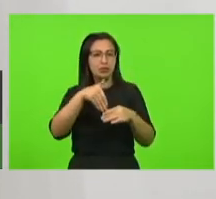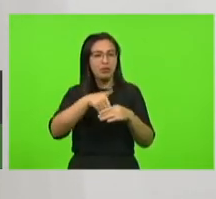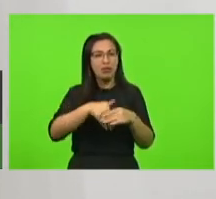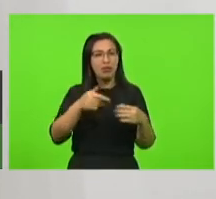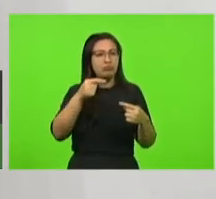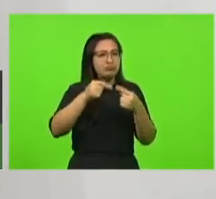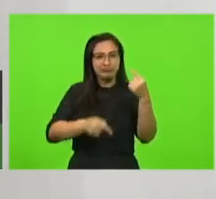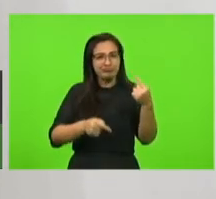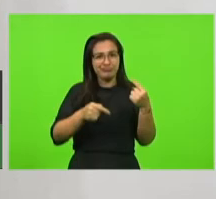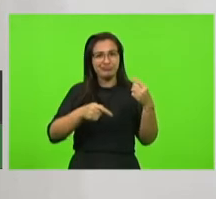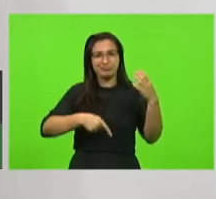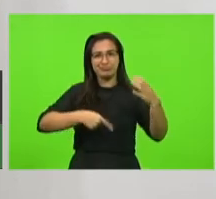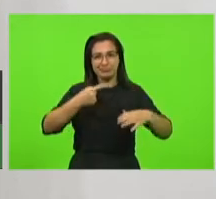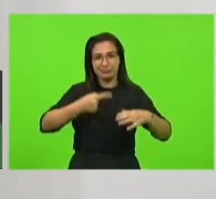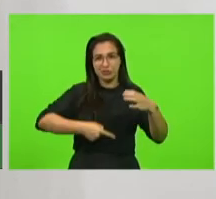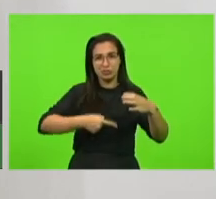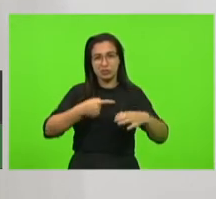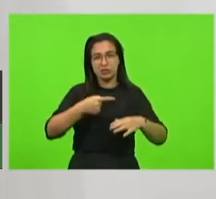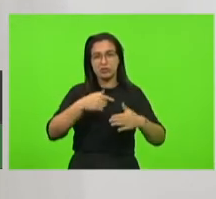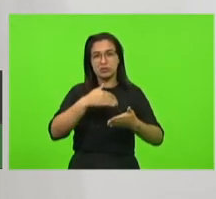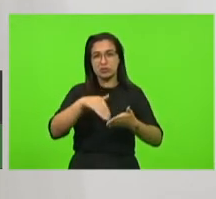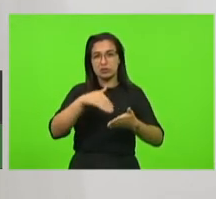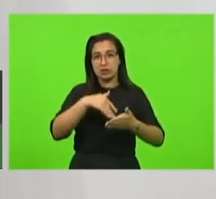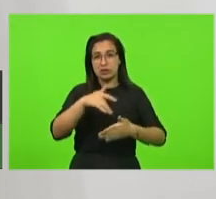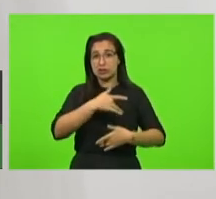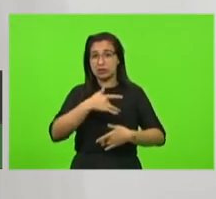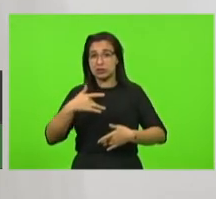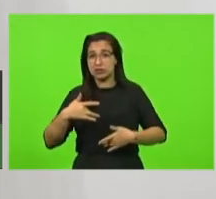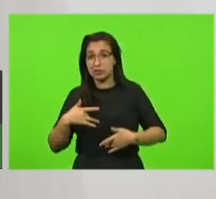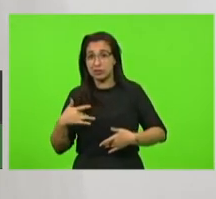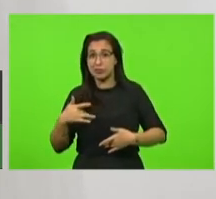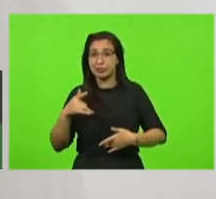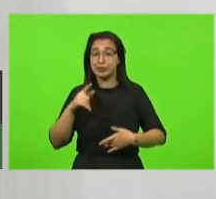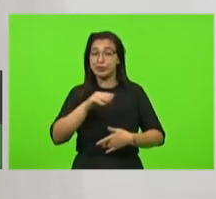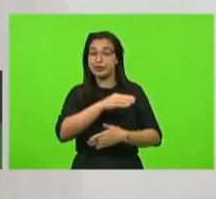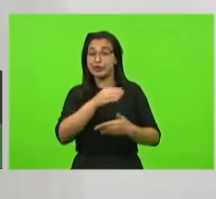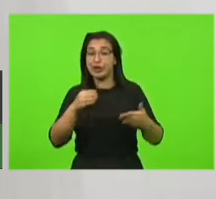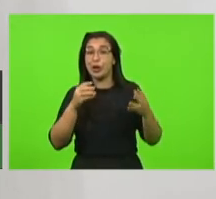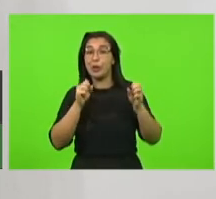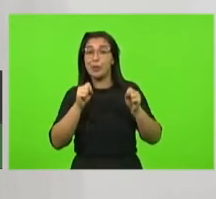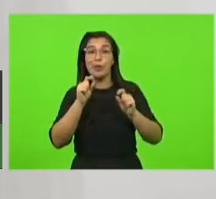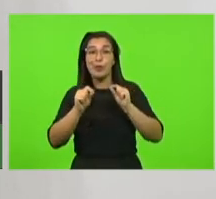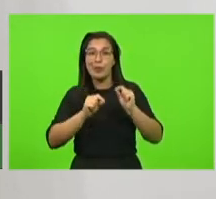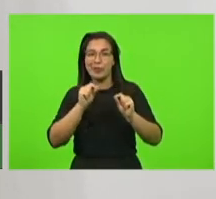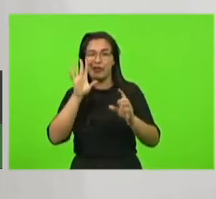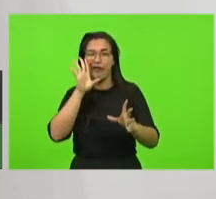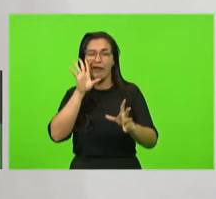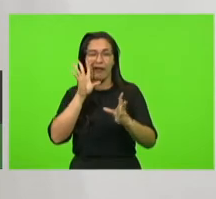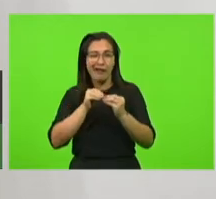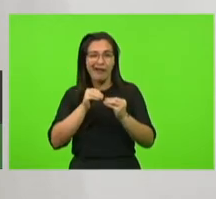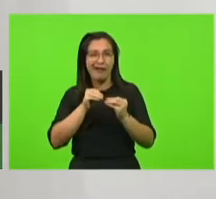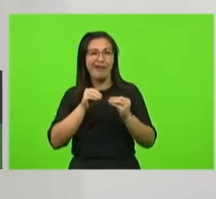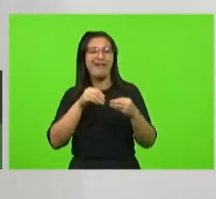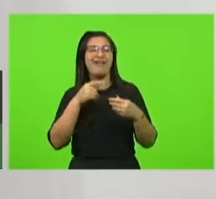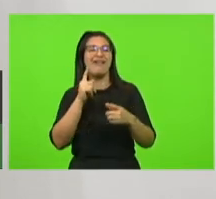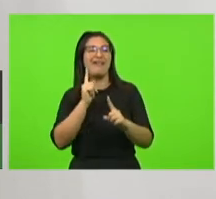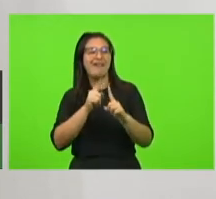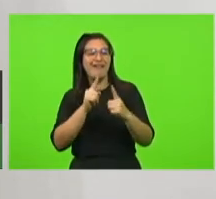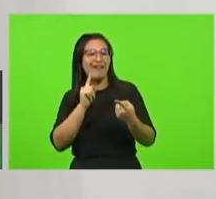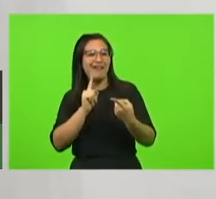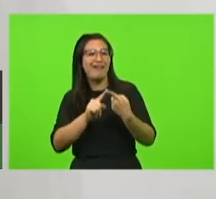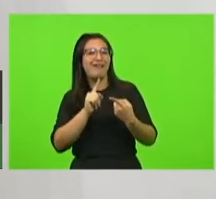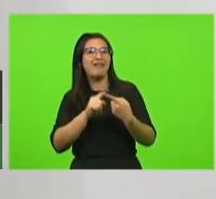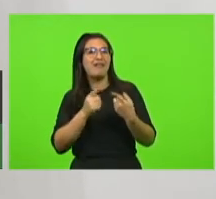essa comissão na Secretaria da Saúde chegar numa conclusão? Será que é isso? É isso,